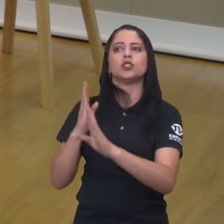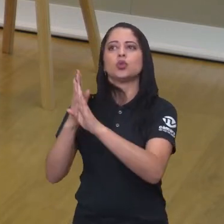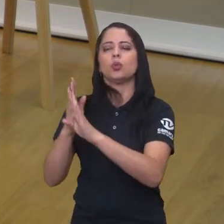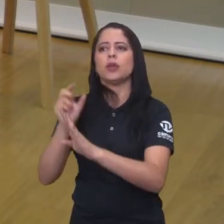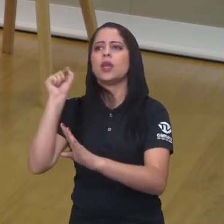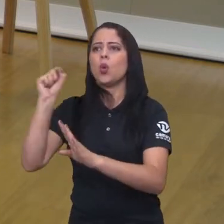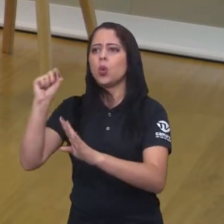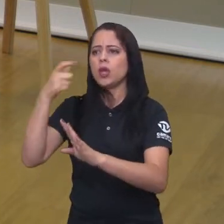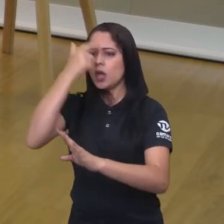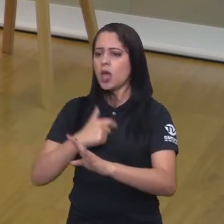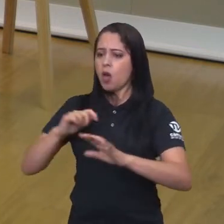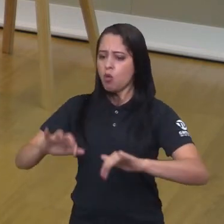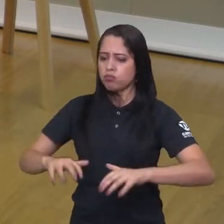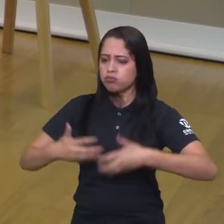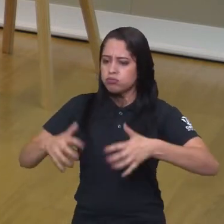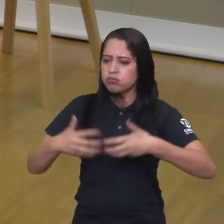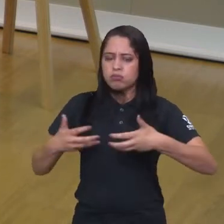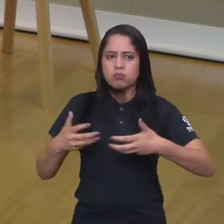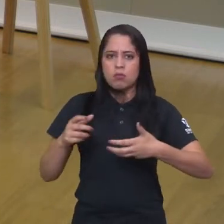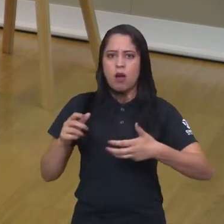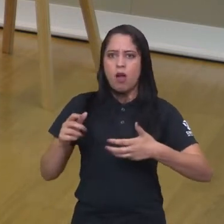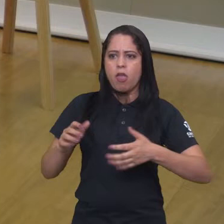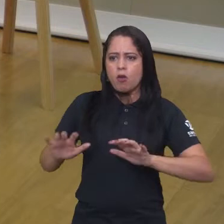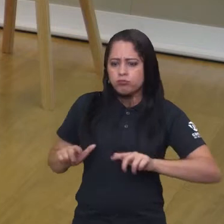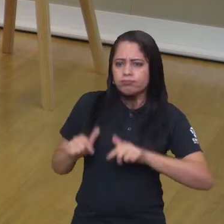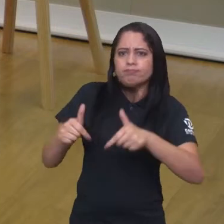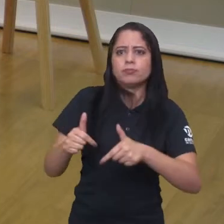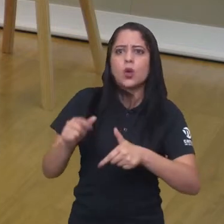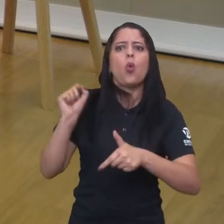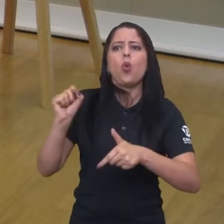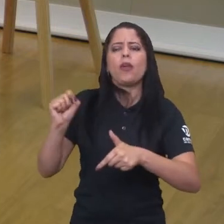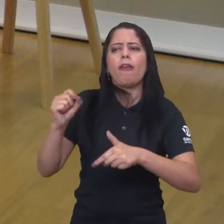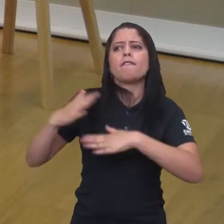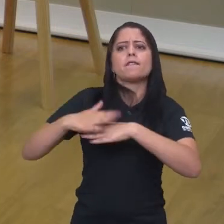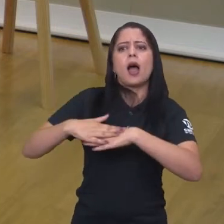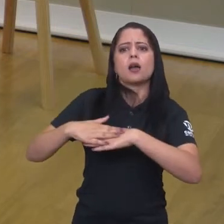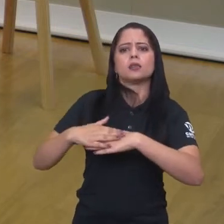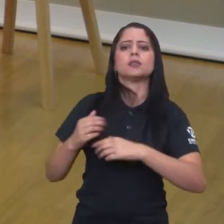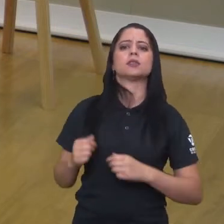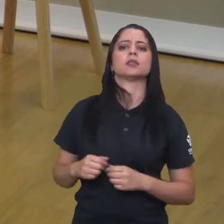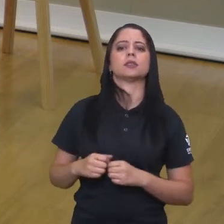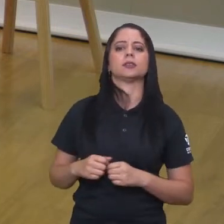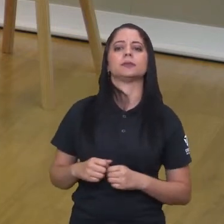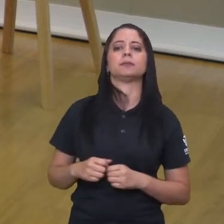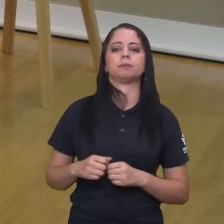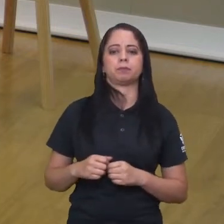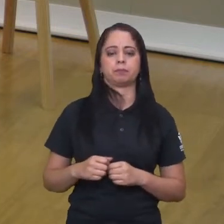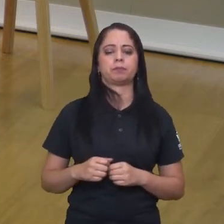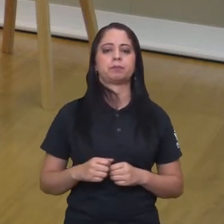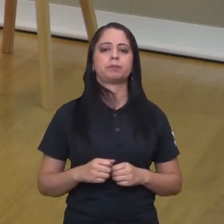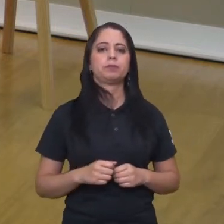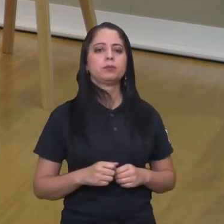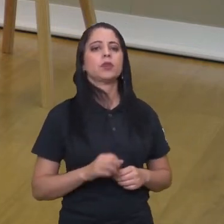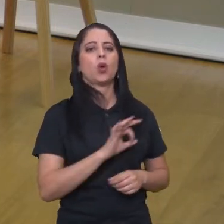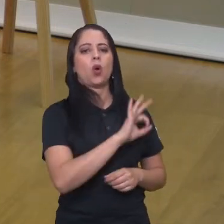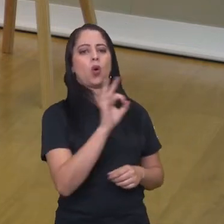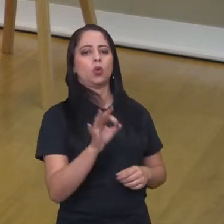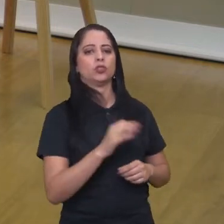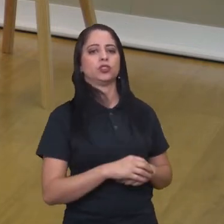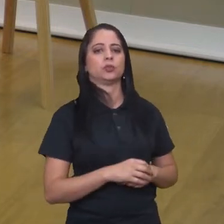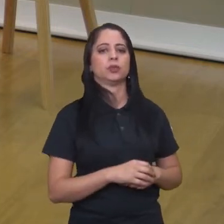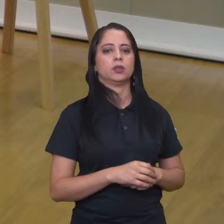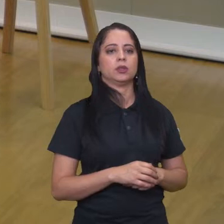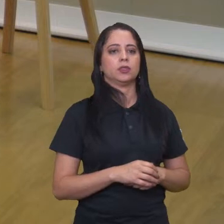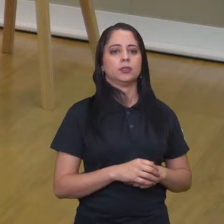motive, independente das circunstâncias externas. Entendi. Isso aqui vai ajudar a gente a melhorar as outras 2 habilidades que a gente já trouxe. Ótimo,